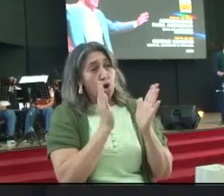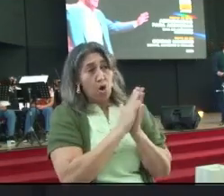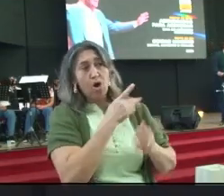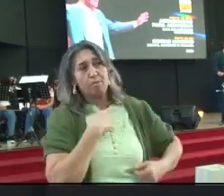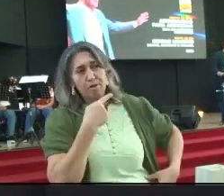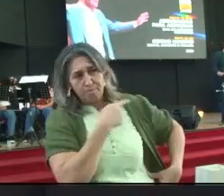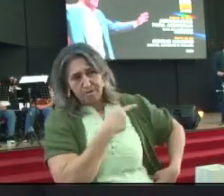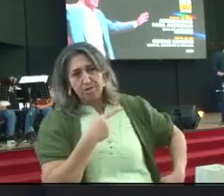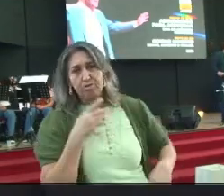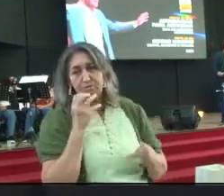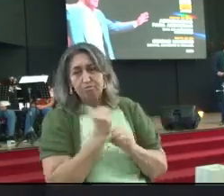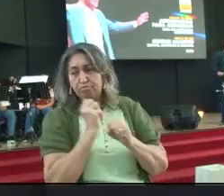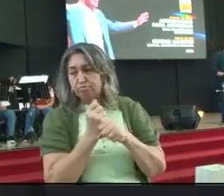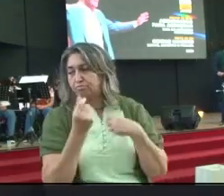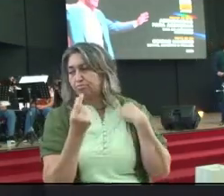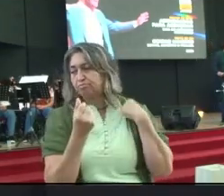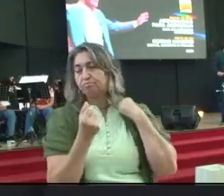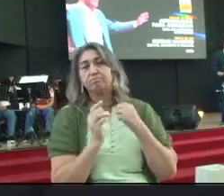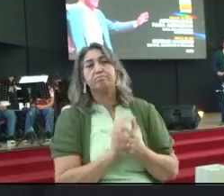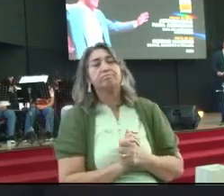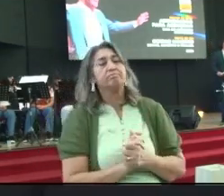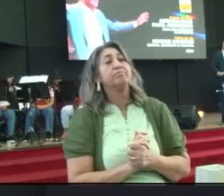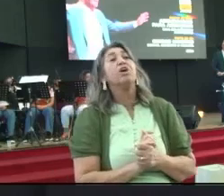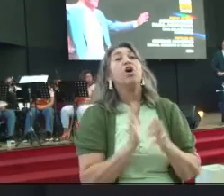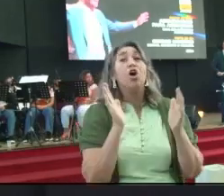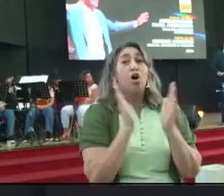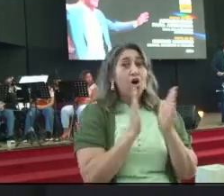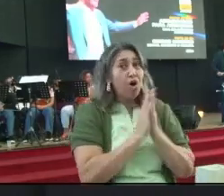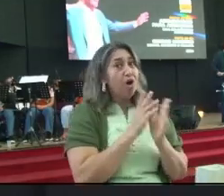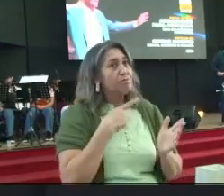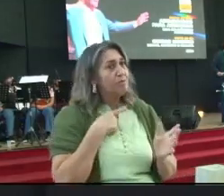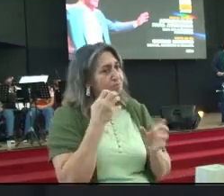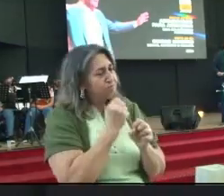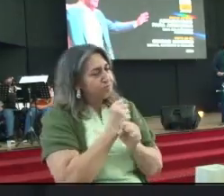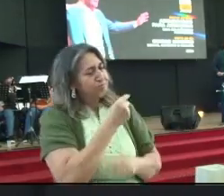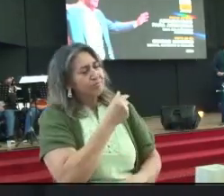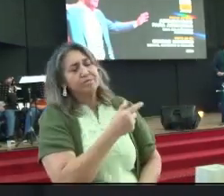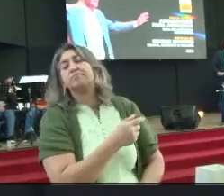pastor Gileade. Vou dizer, não, ore por ele.